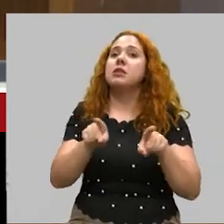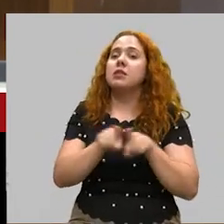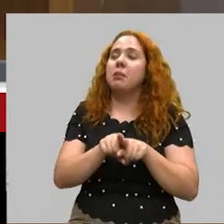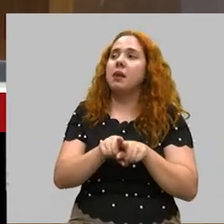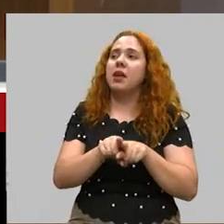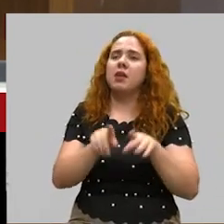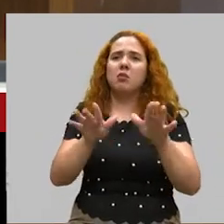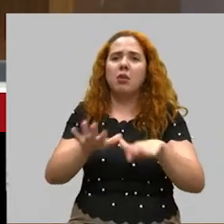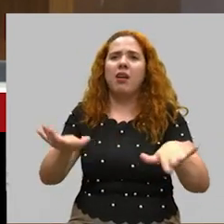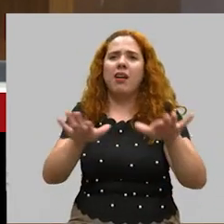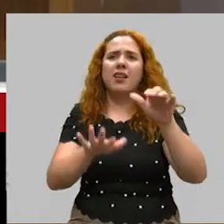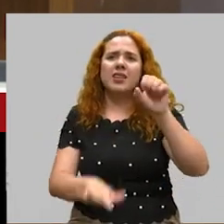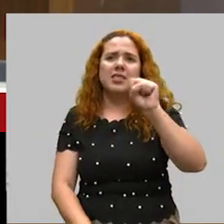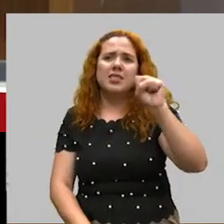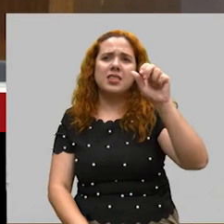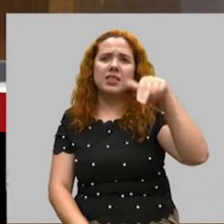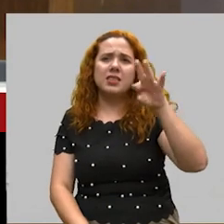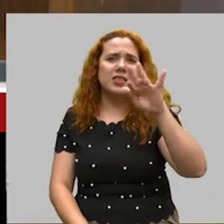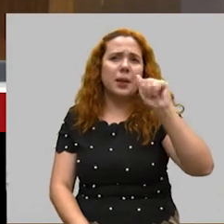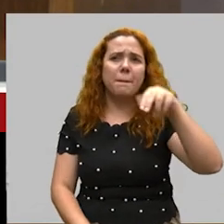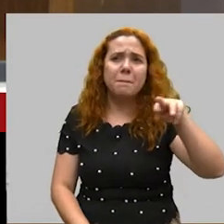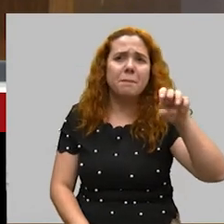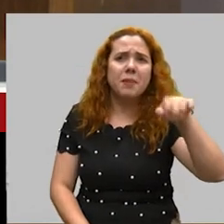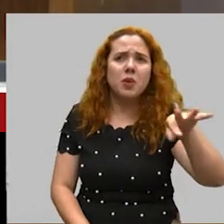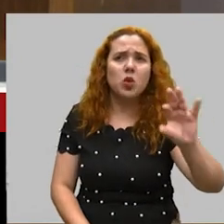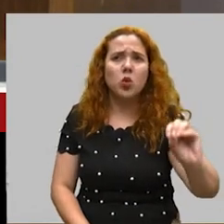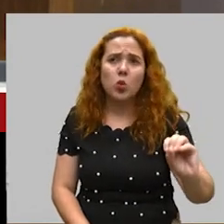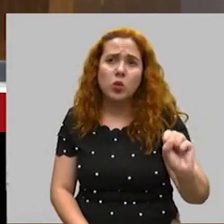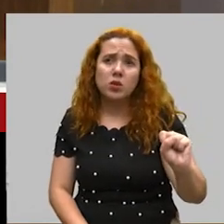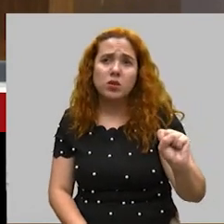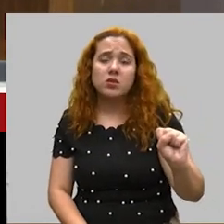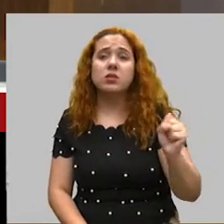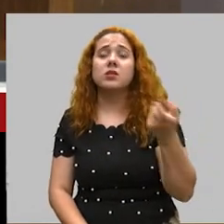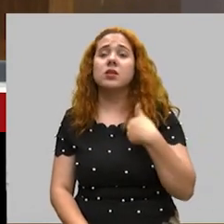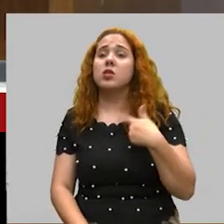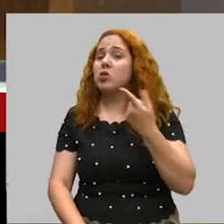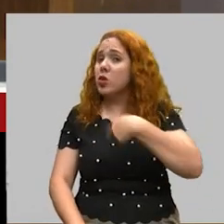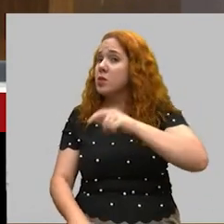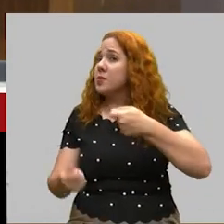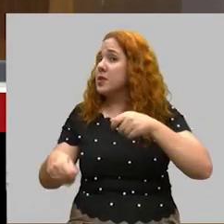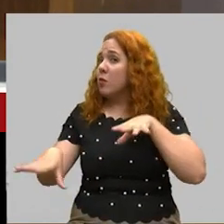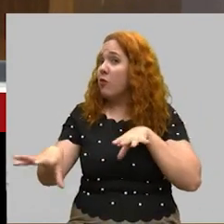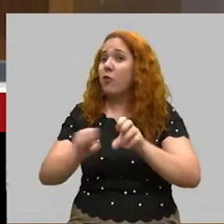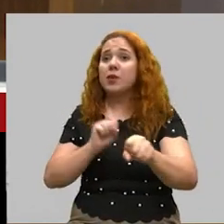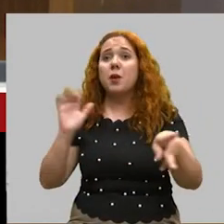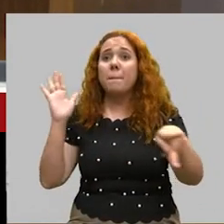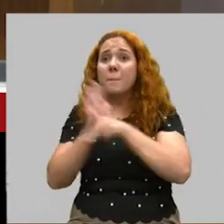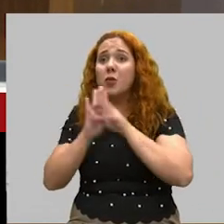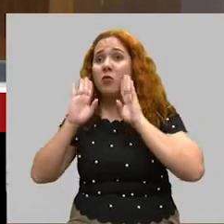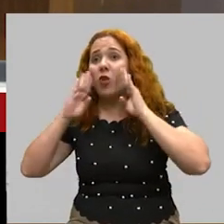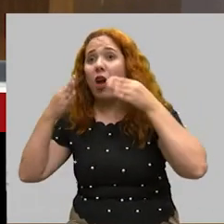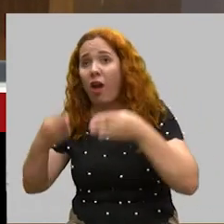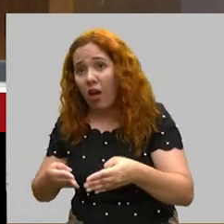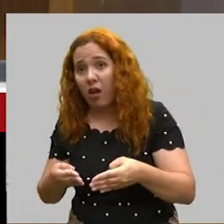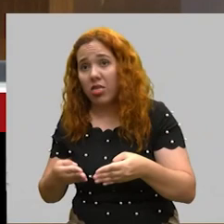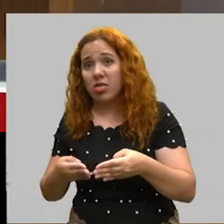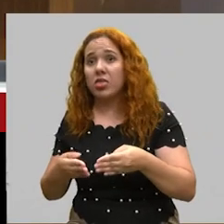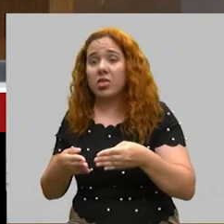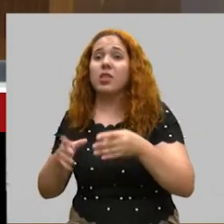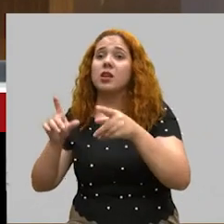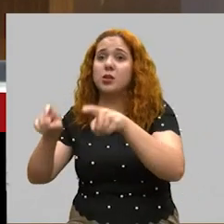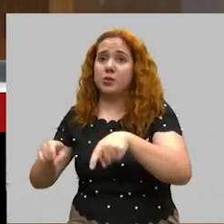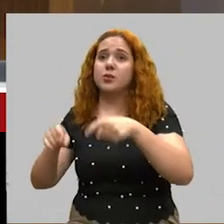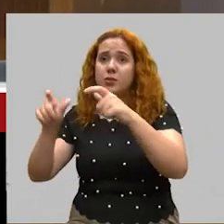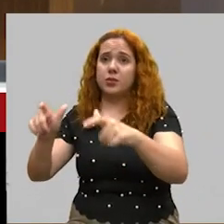eh como Ana Lise acabou de falar a gente tem que ter uma formação específica para esses professores que que atuam nessas escolas com com